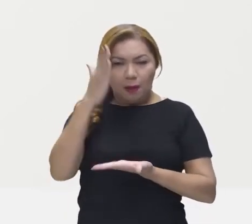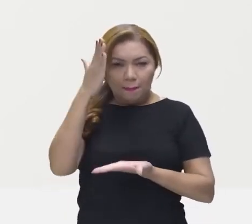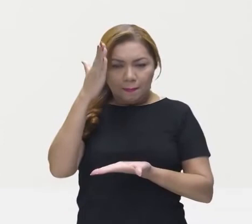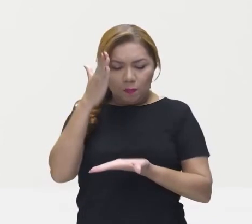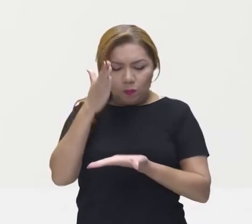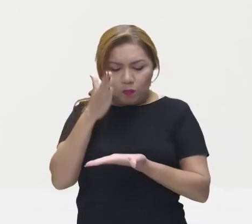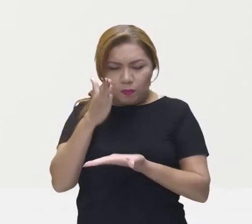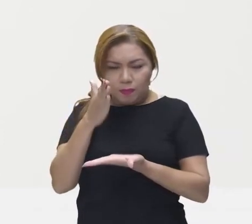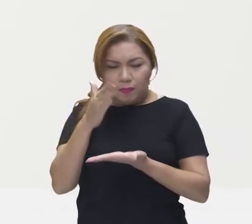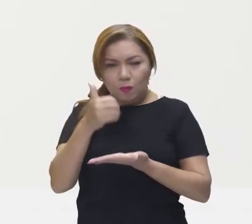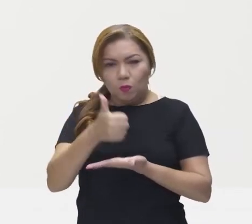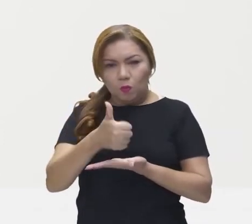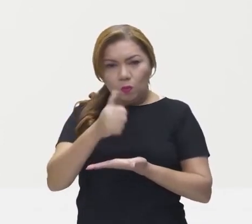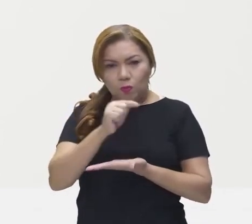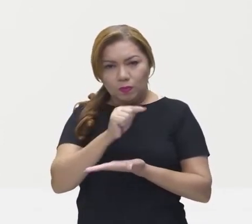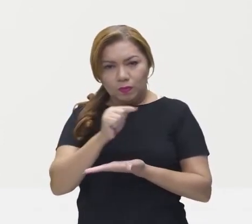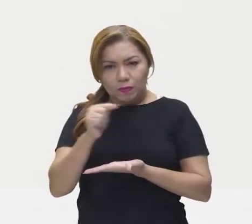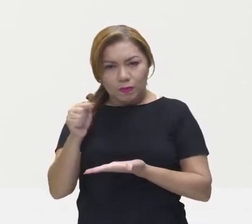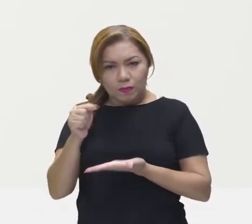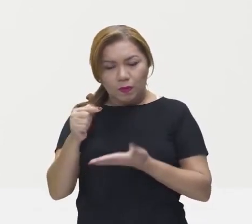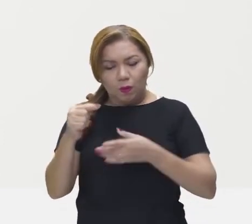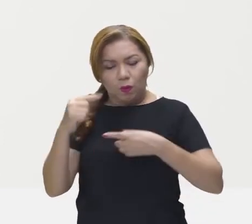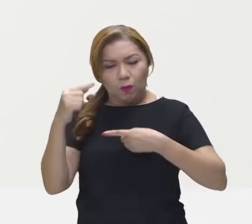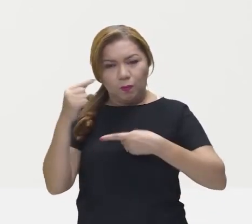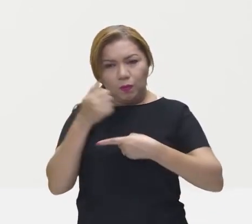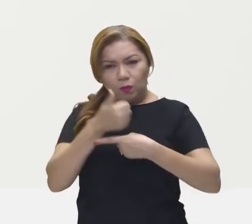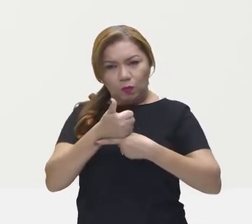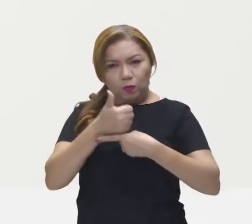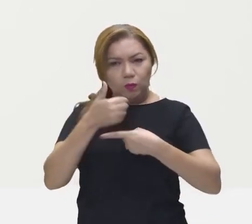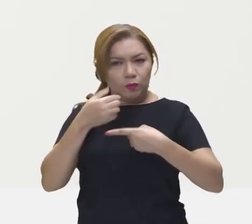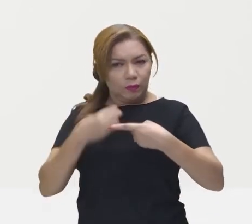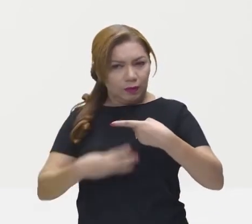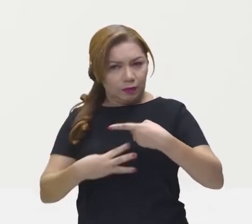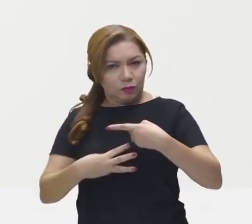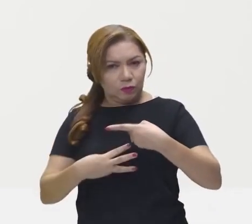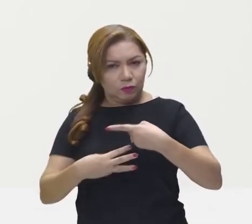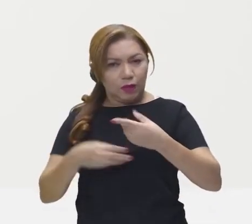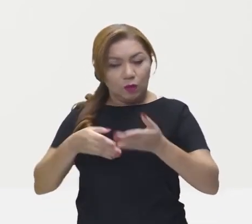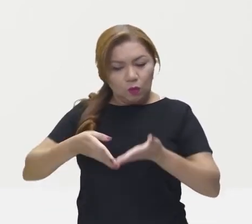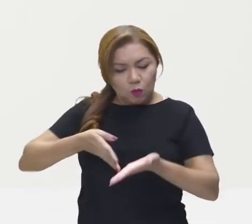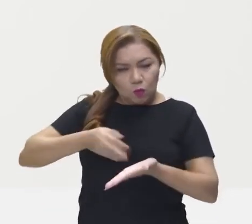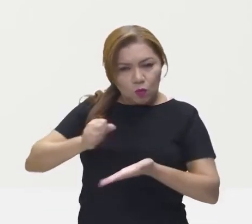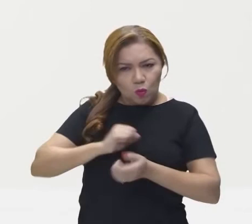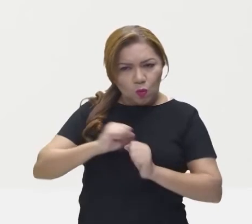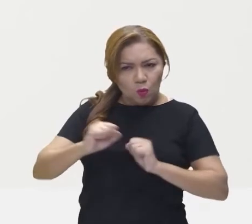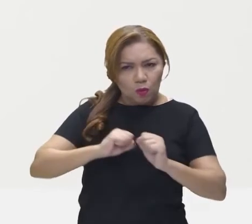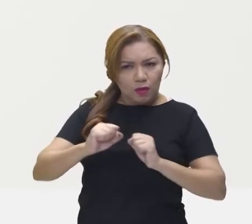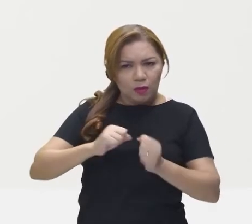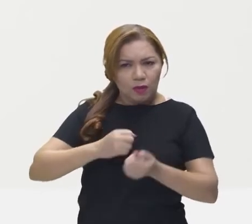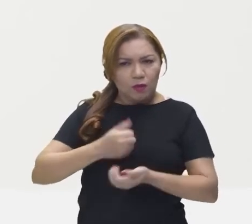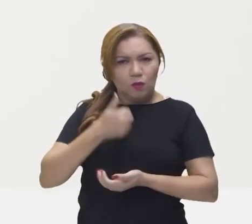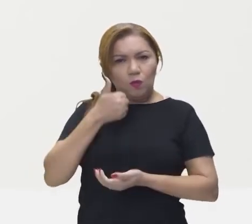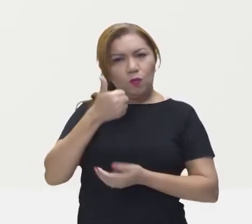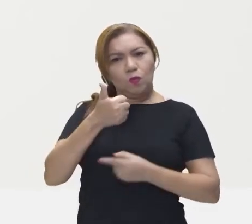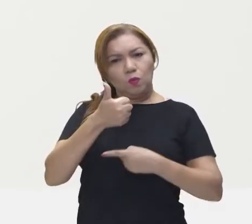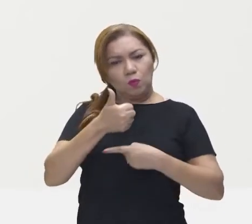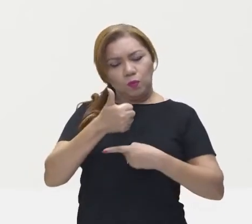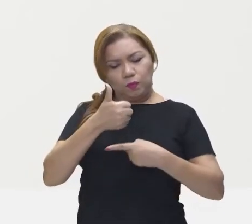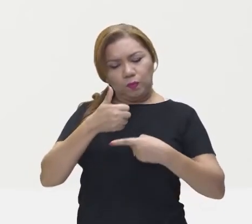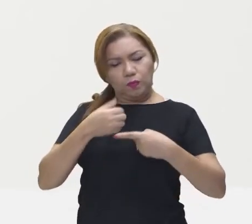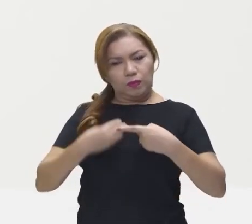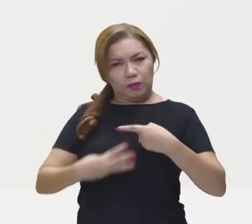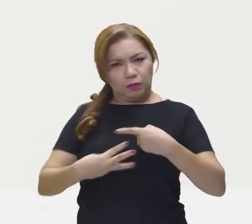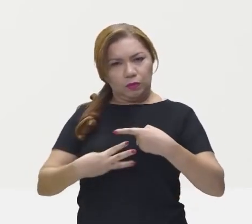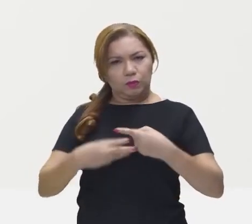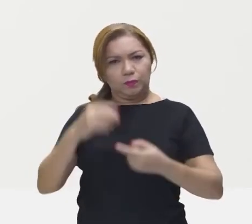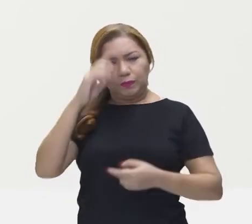já quero dar a primeira pista para você, falando em pista, né? Se eu tenho, por exemplo, uma pista aqui, vou